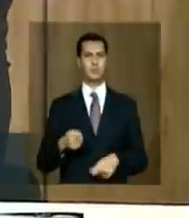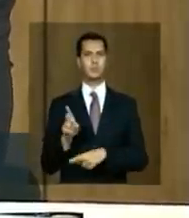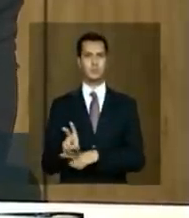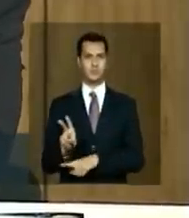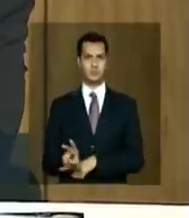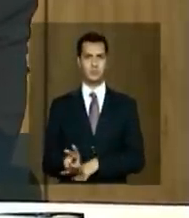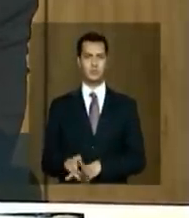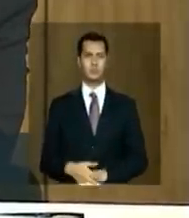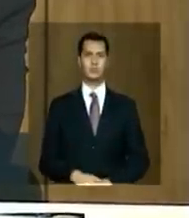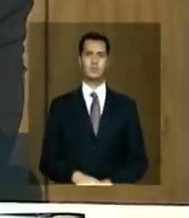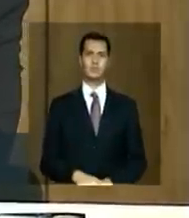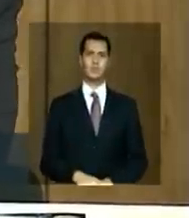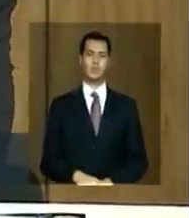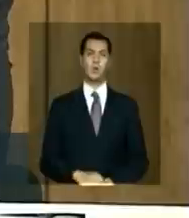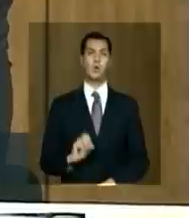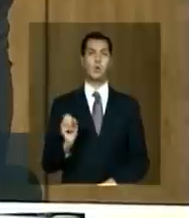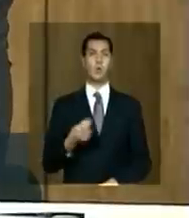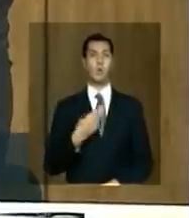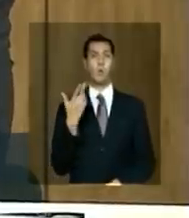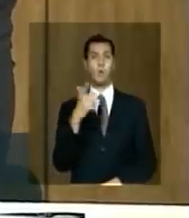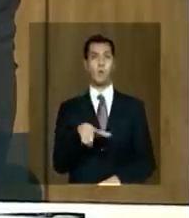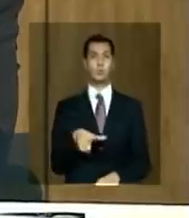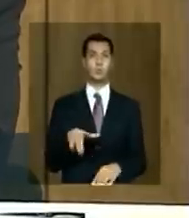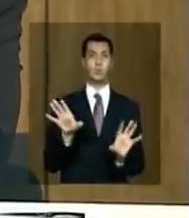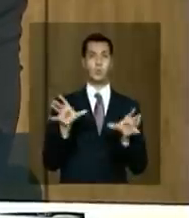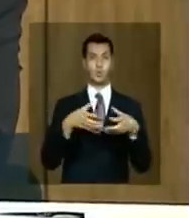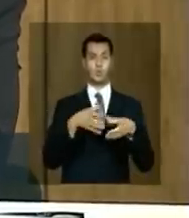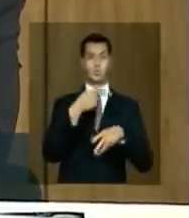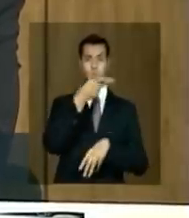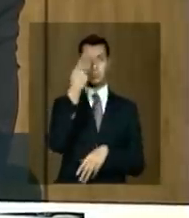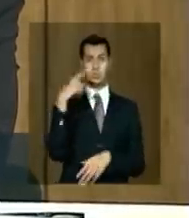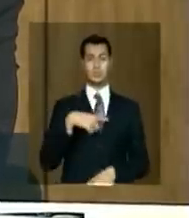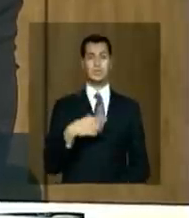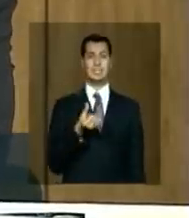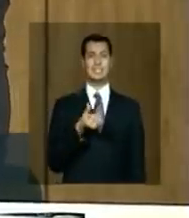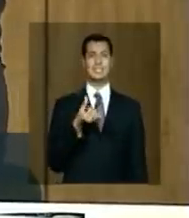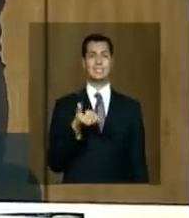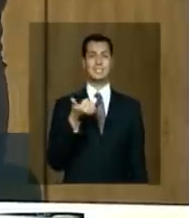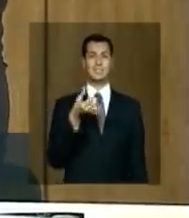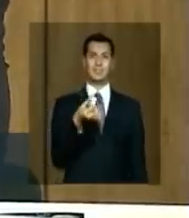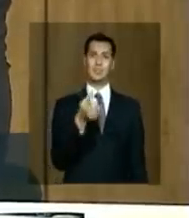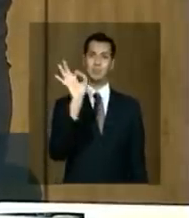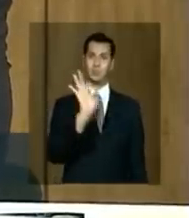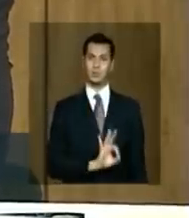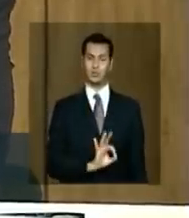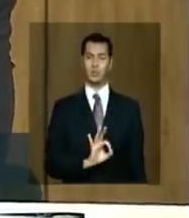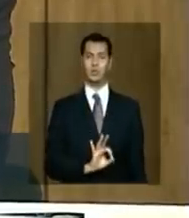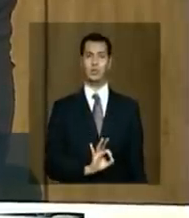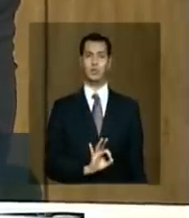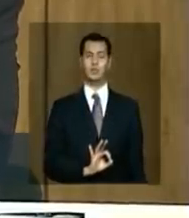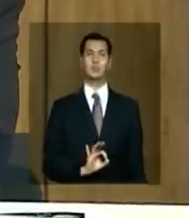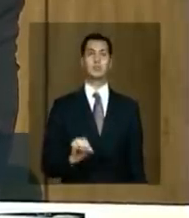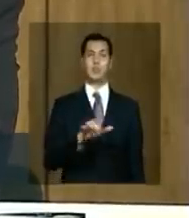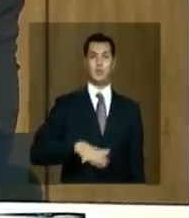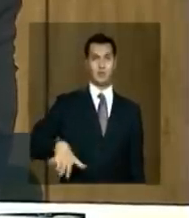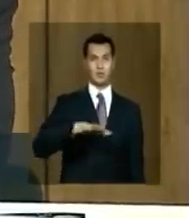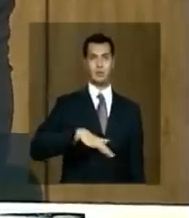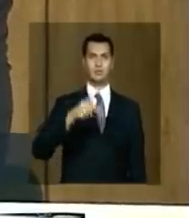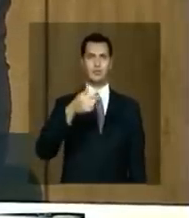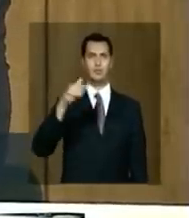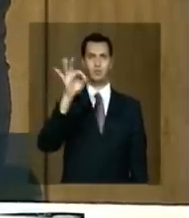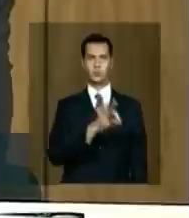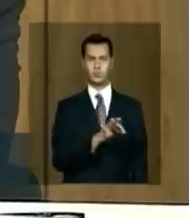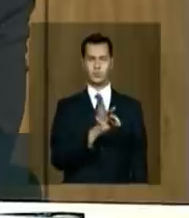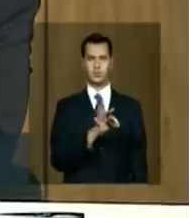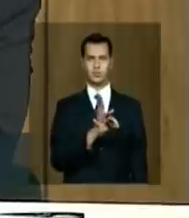que têm de um a dois módulos que são 16% dos proprietários rurais e ocupam 7%